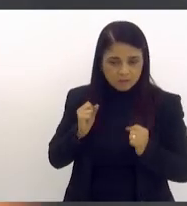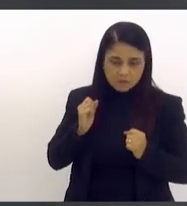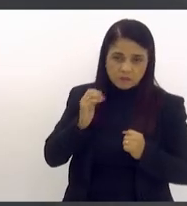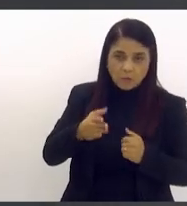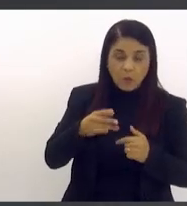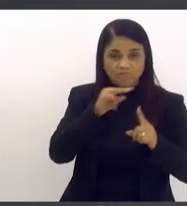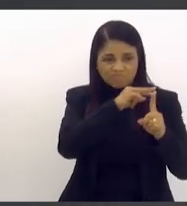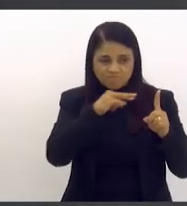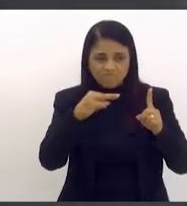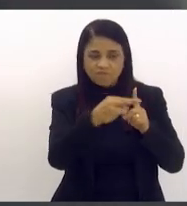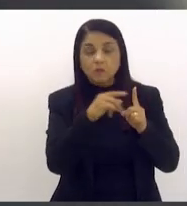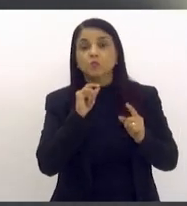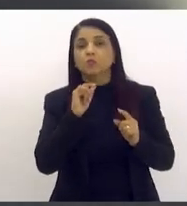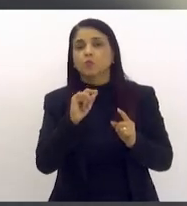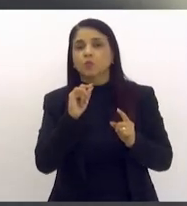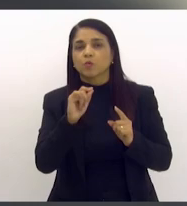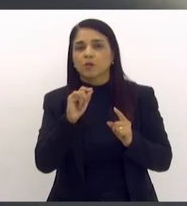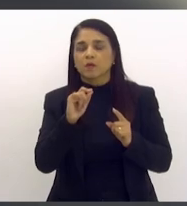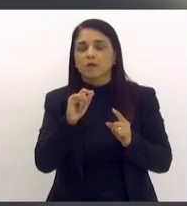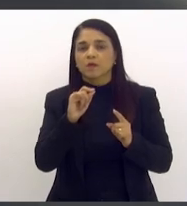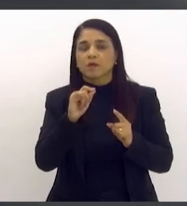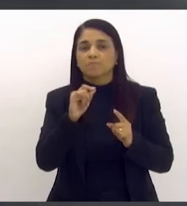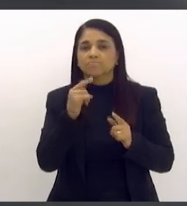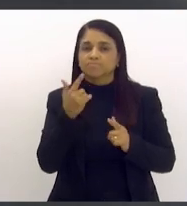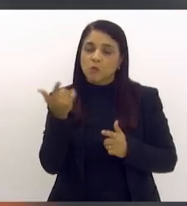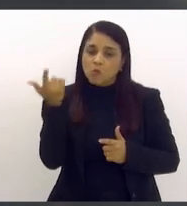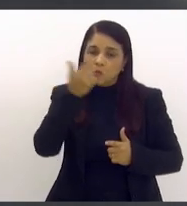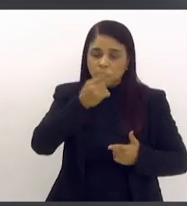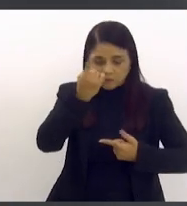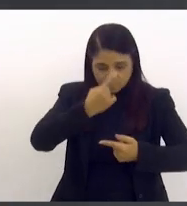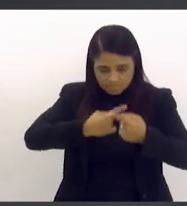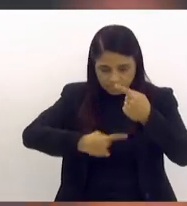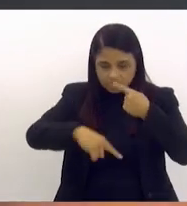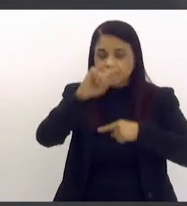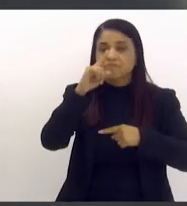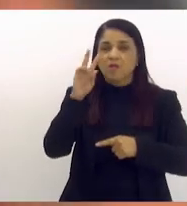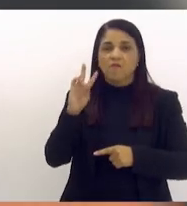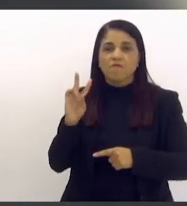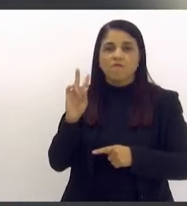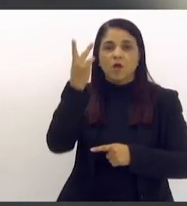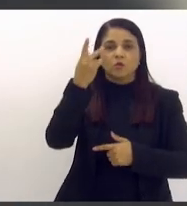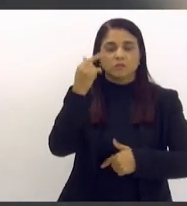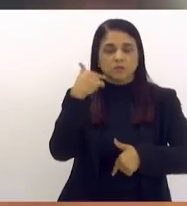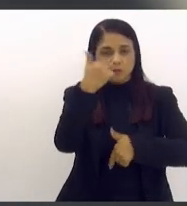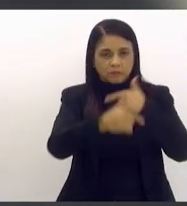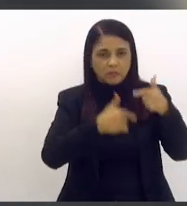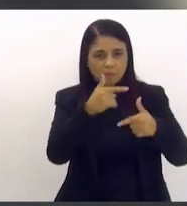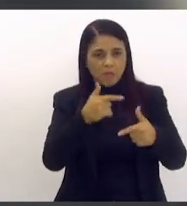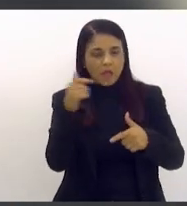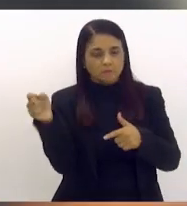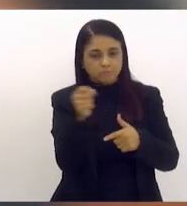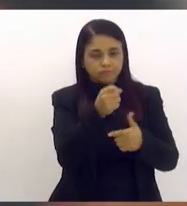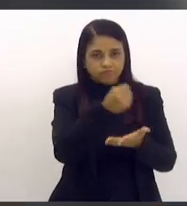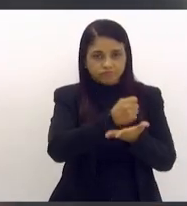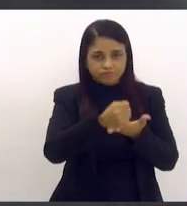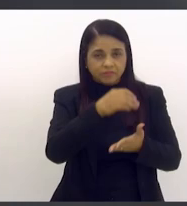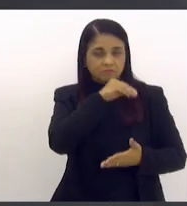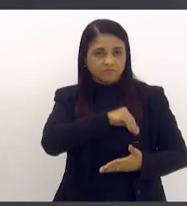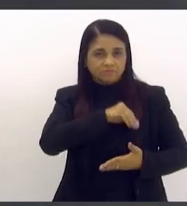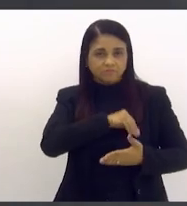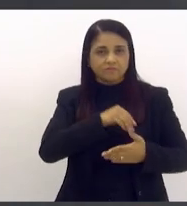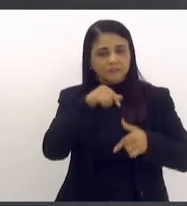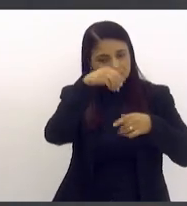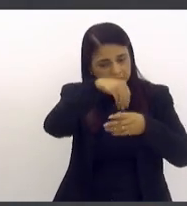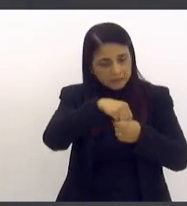mais do que qualquer outra coisa nós resgatarmos valorizarmos o trabalho a renda dentro do nosso país dentro do